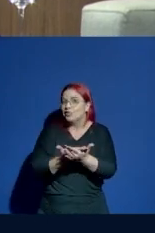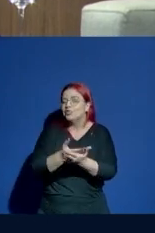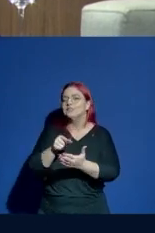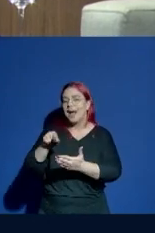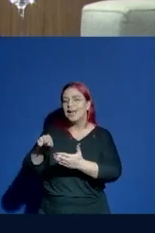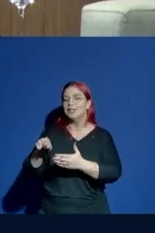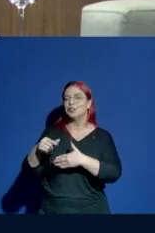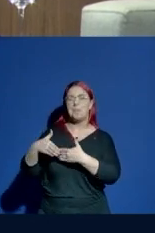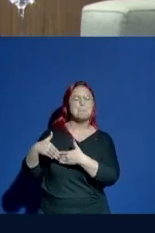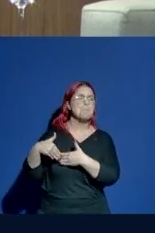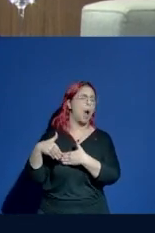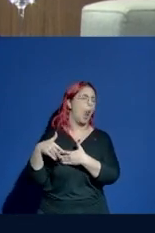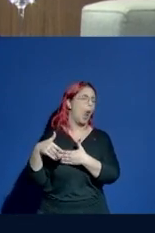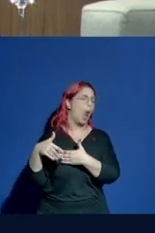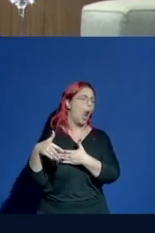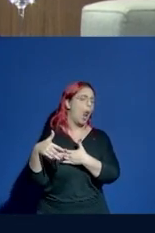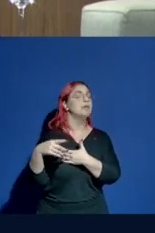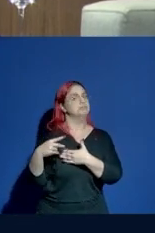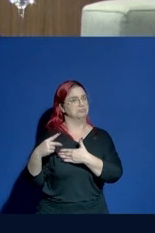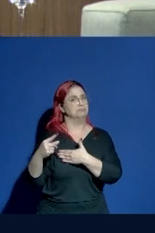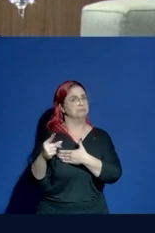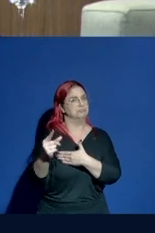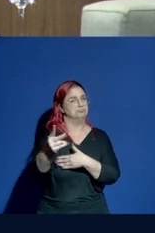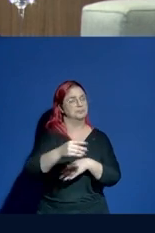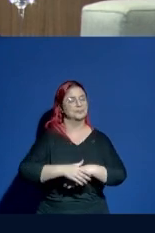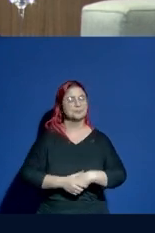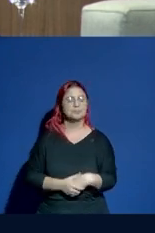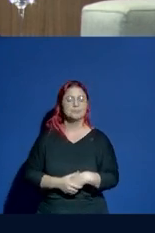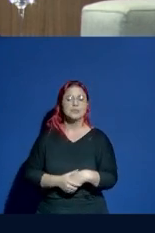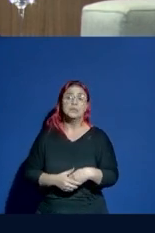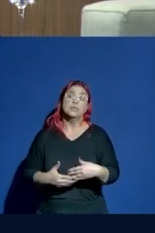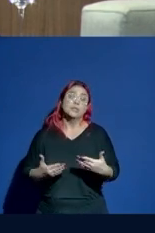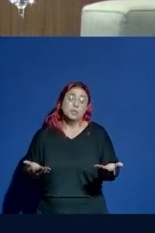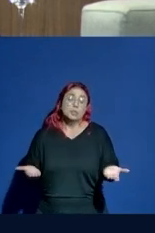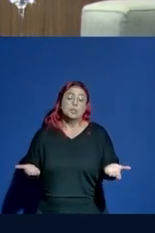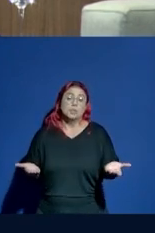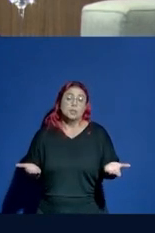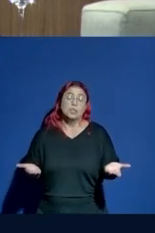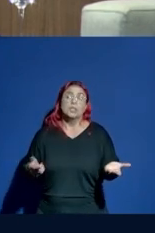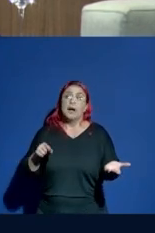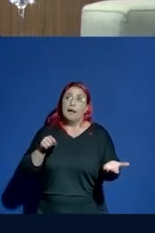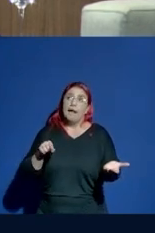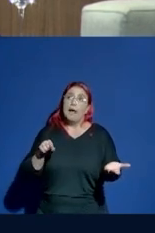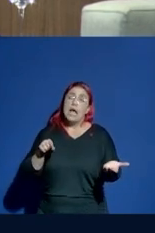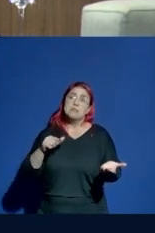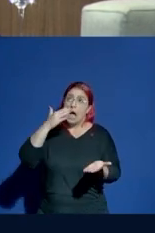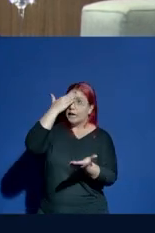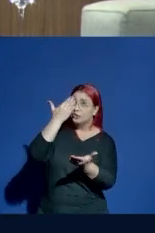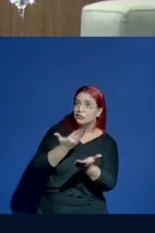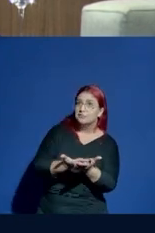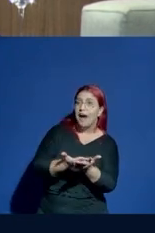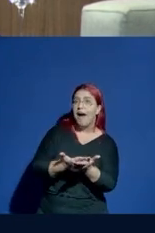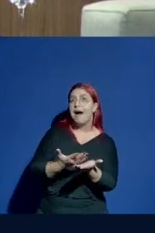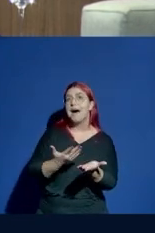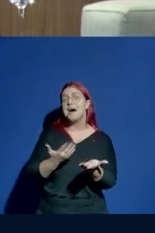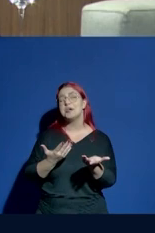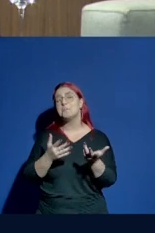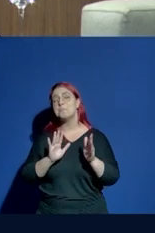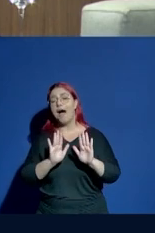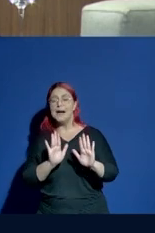médio e longo prazo então a questão muito é de uma grande aposta mais uma aposta